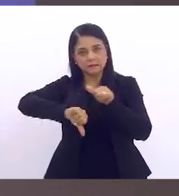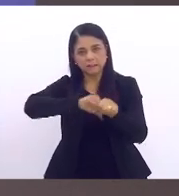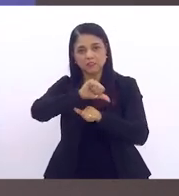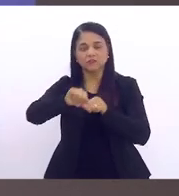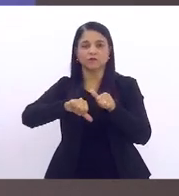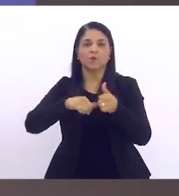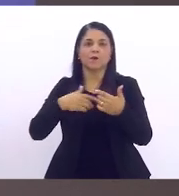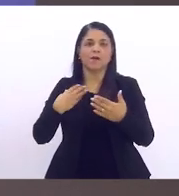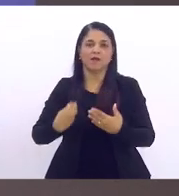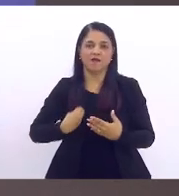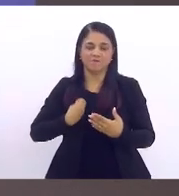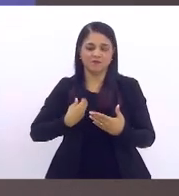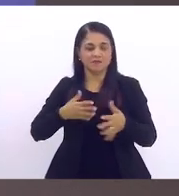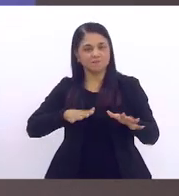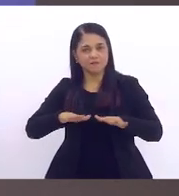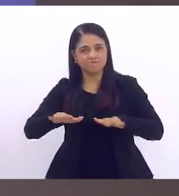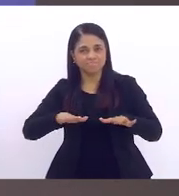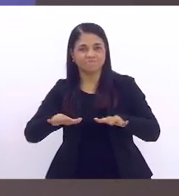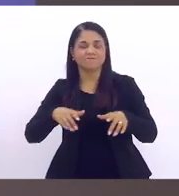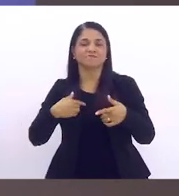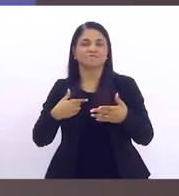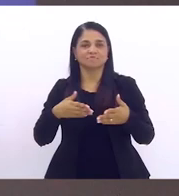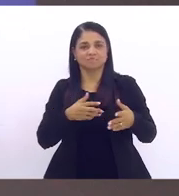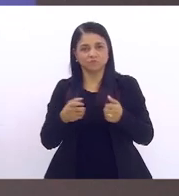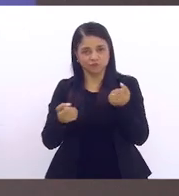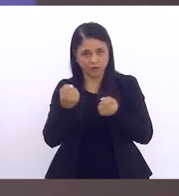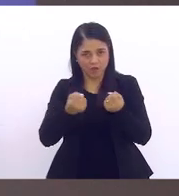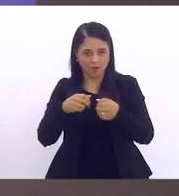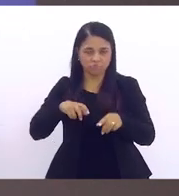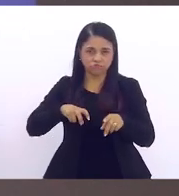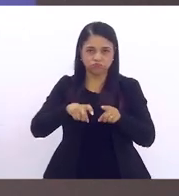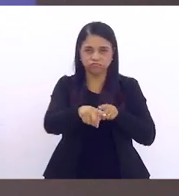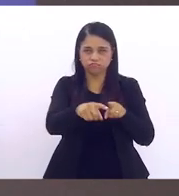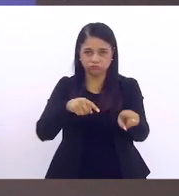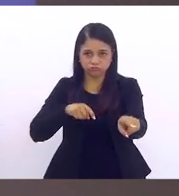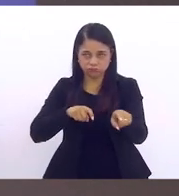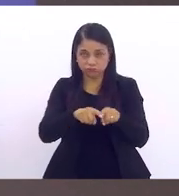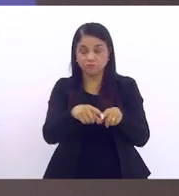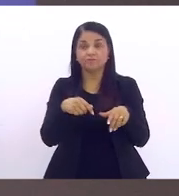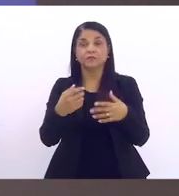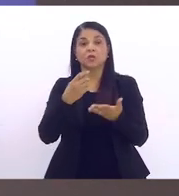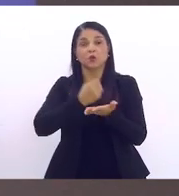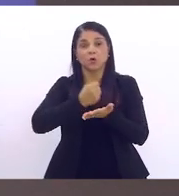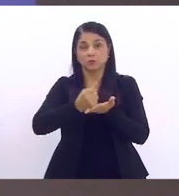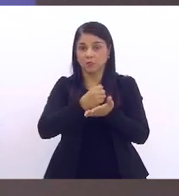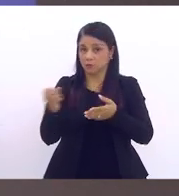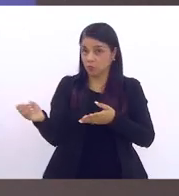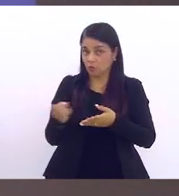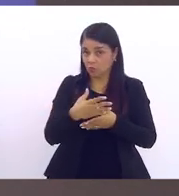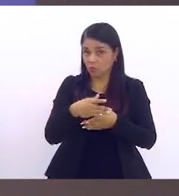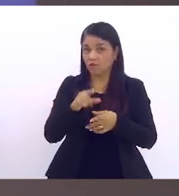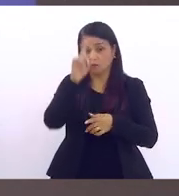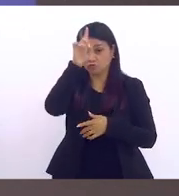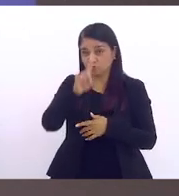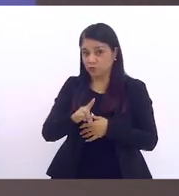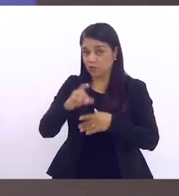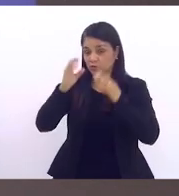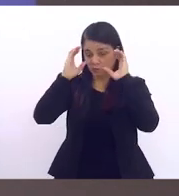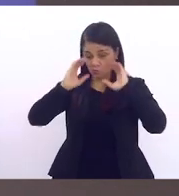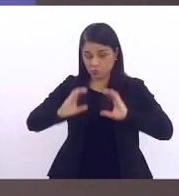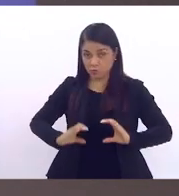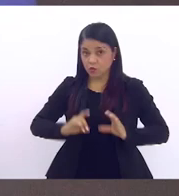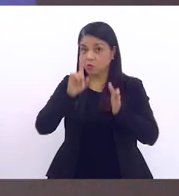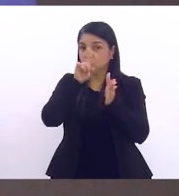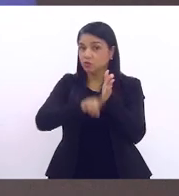quem passa por lá aí aqui não sei se todo mundo conhece mas nesse novo contrato de concessão Tá previsto que é um direito do consumidor